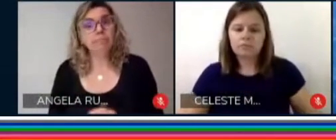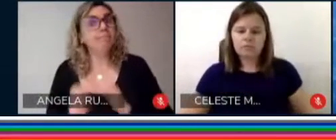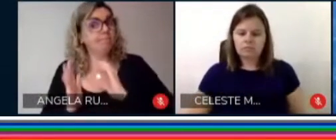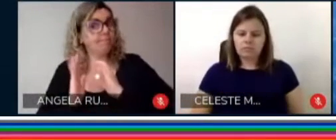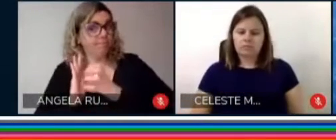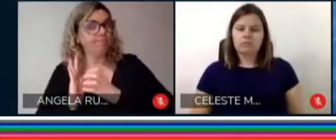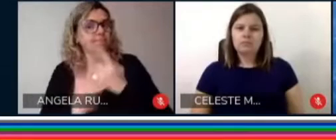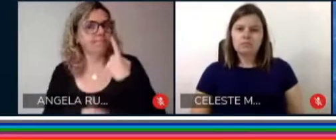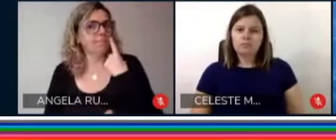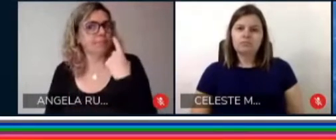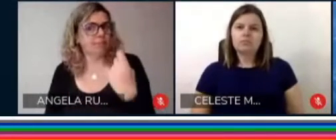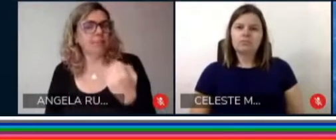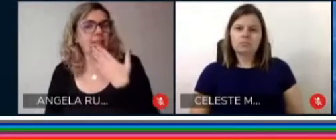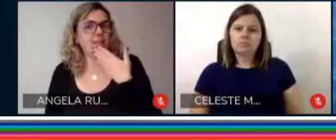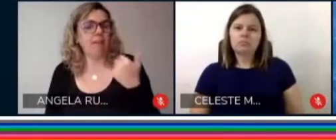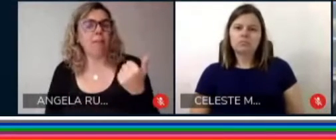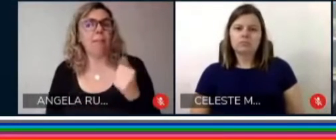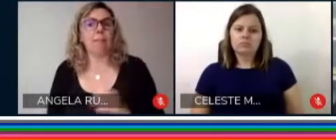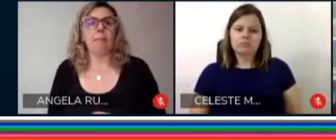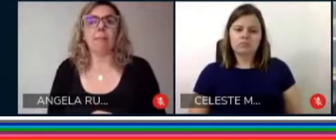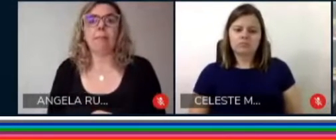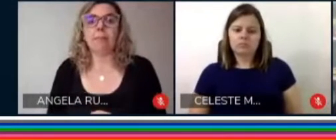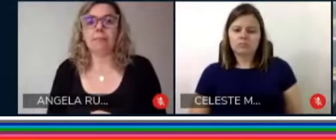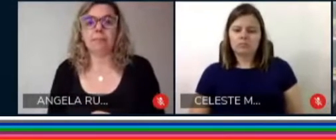dados bem interessante a Cielo.